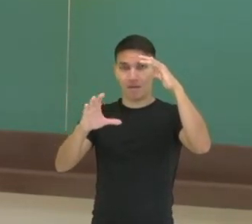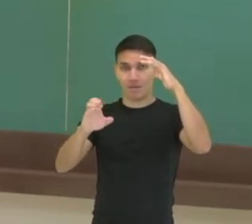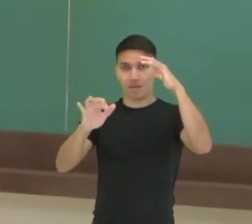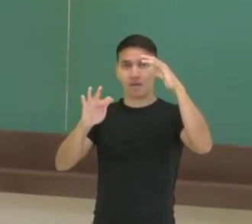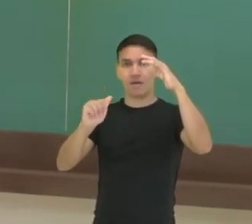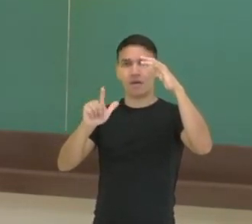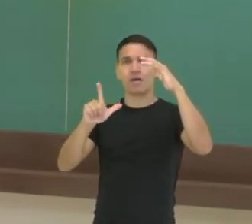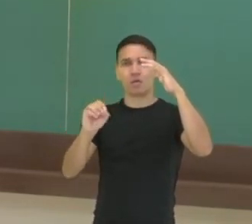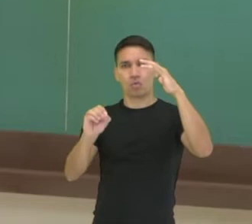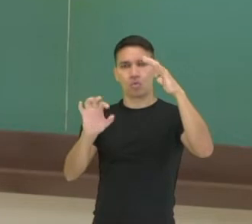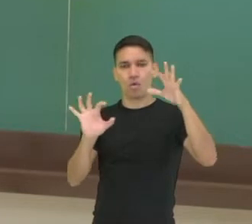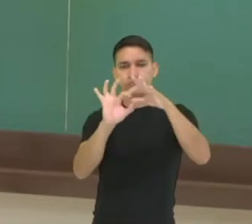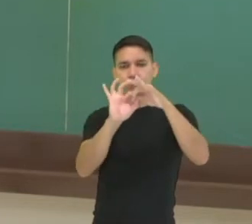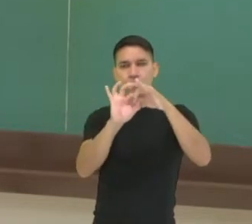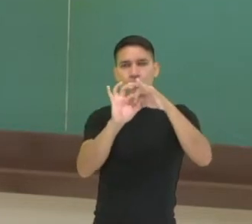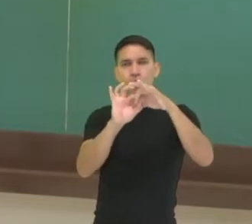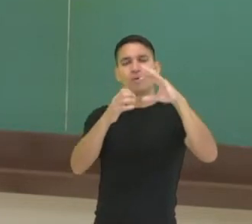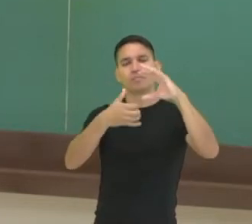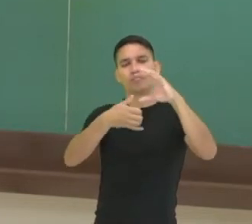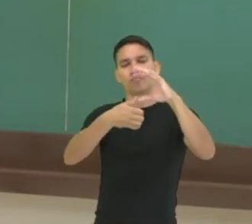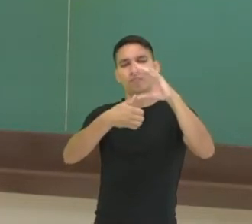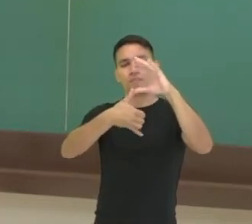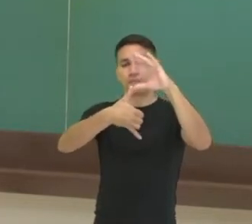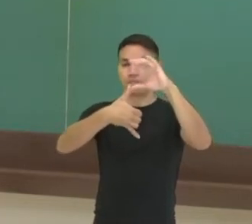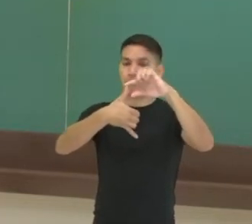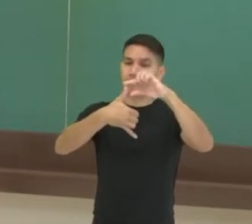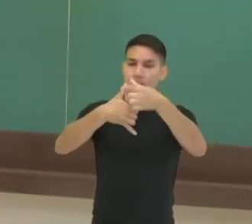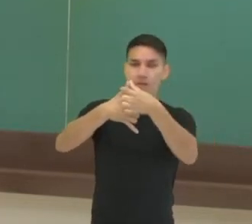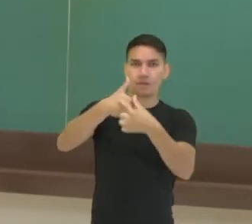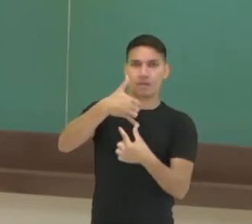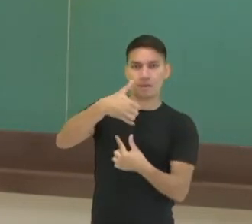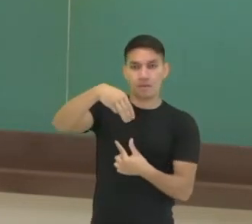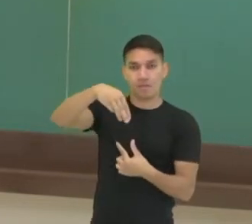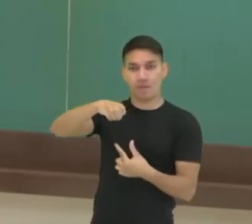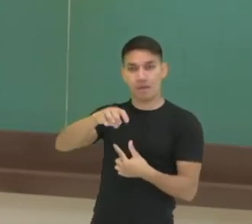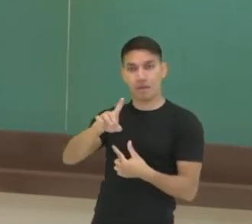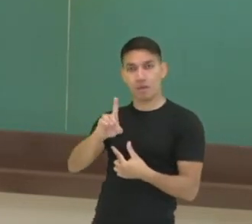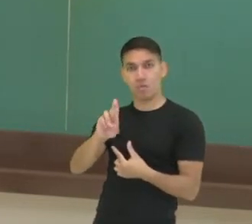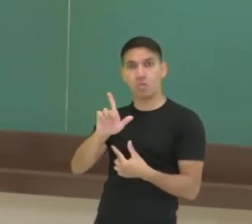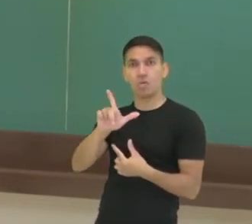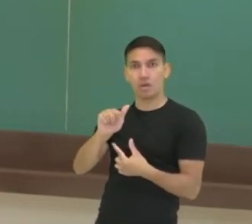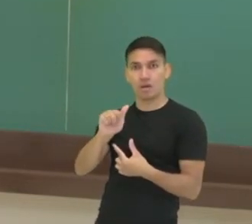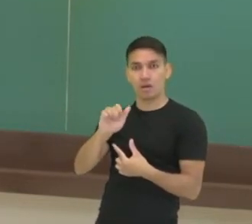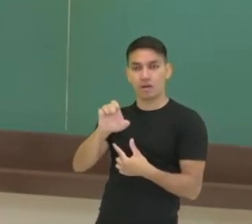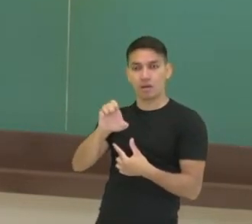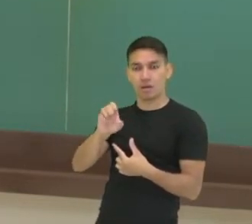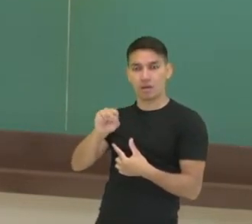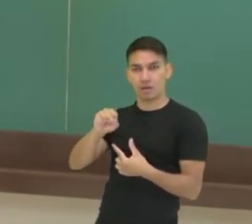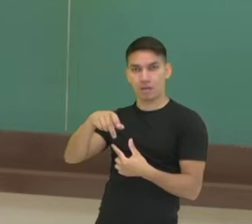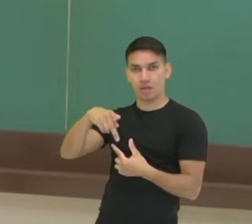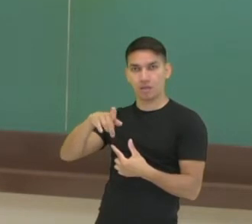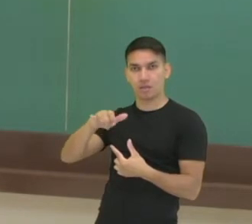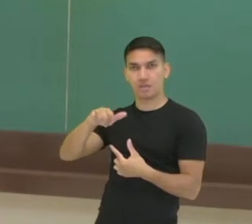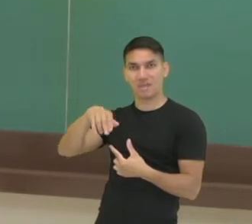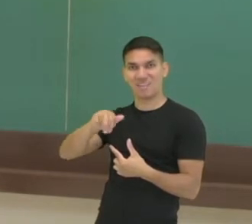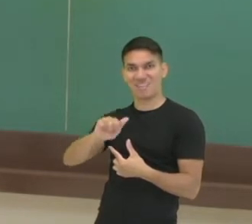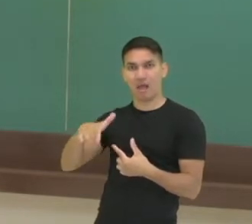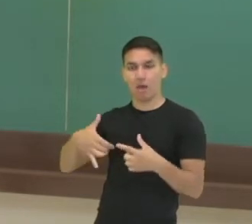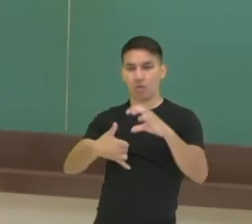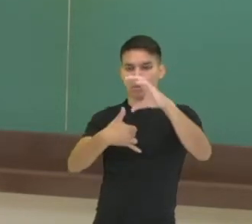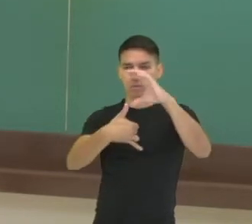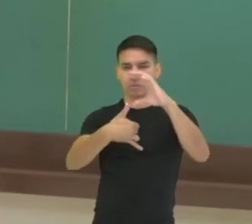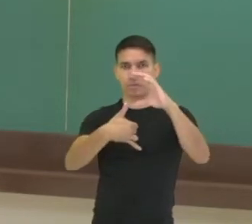outras estruturas, mais a medula espinal, sistema nervoso central. Dessa região